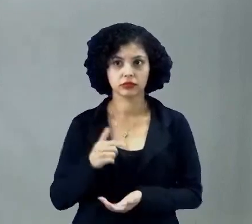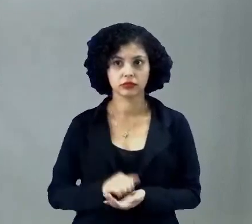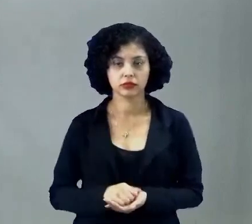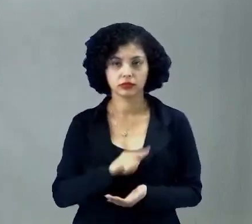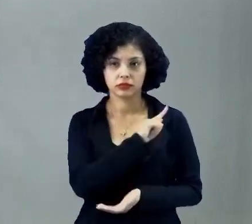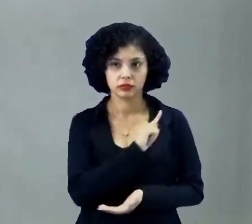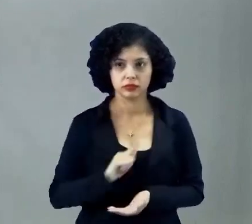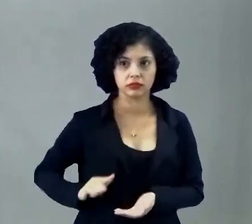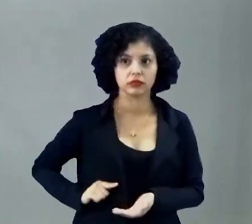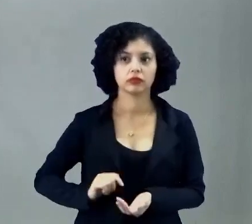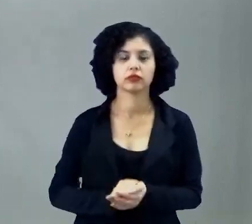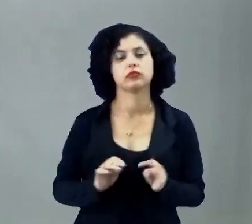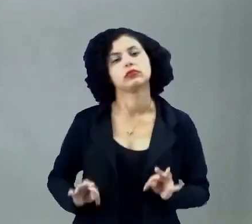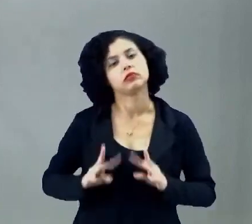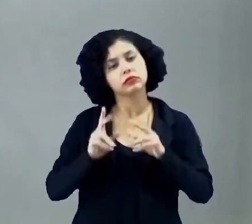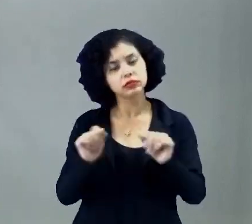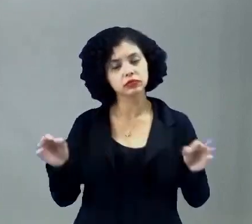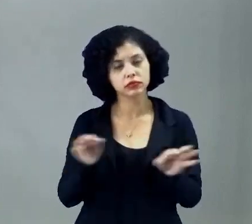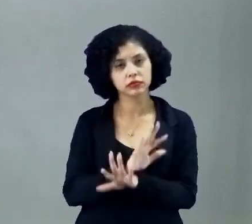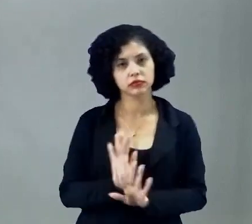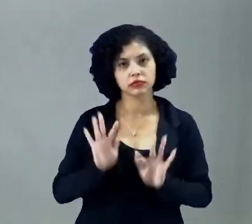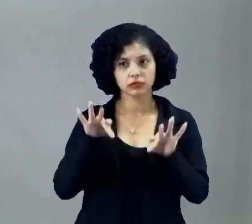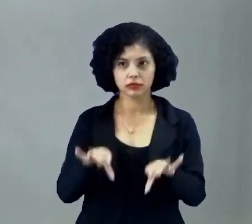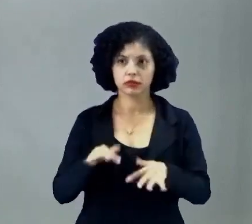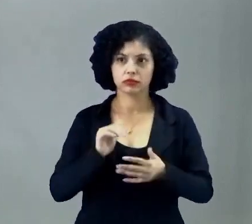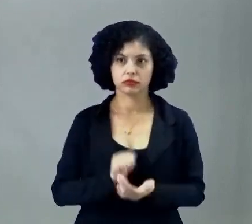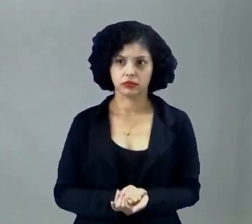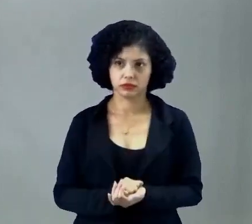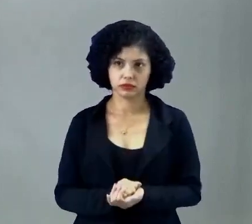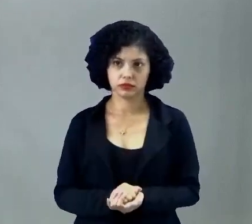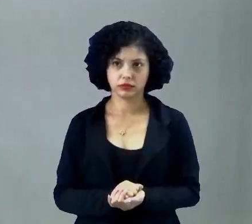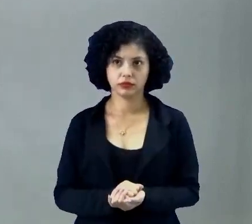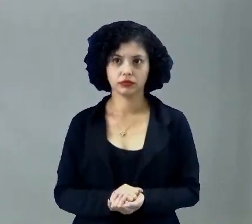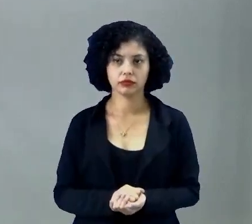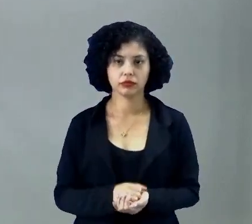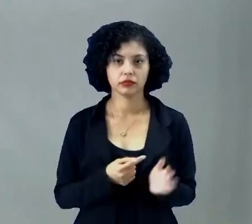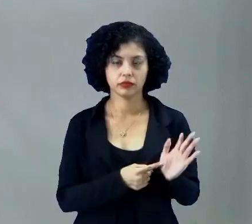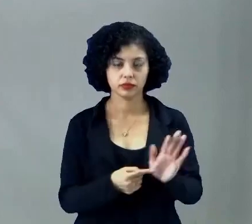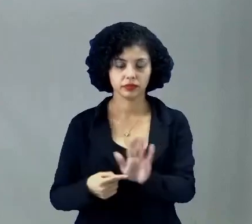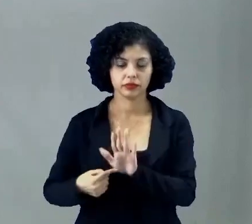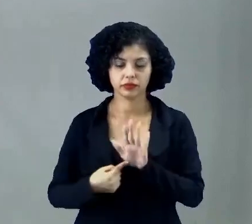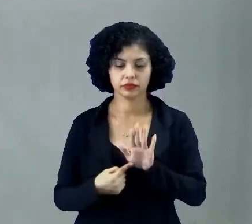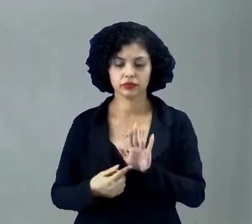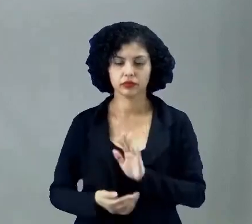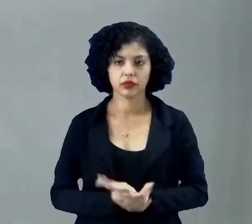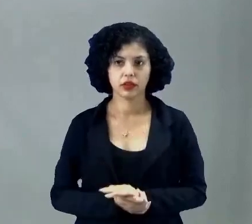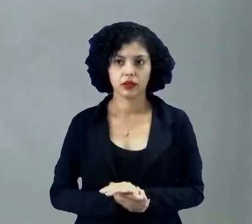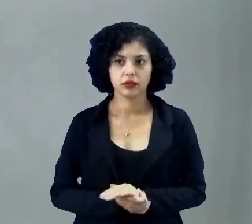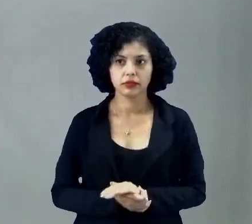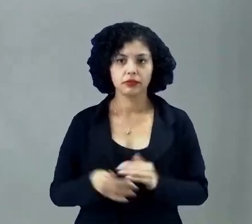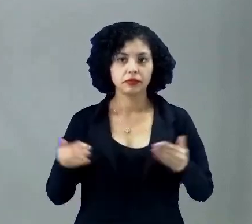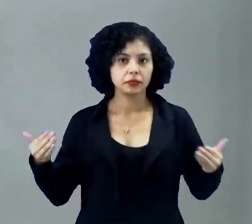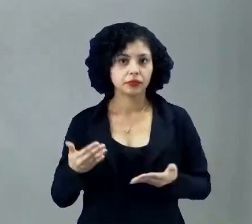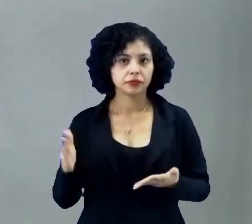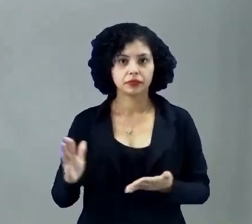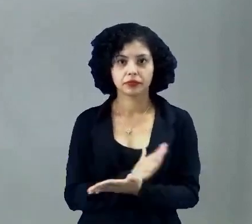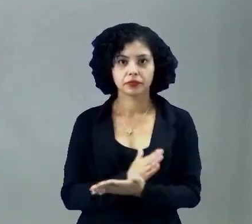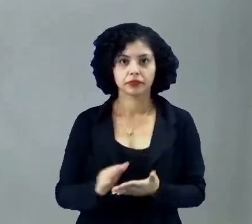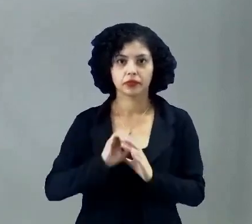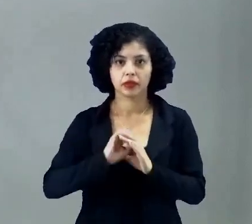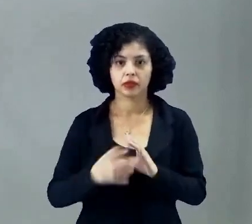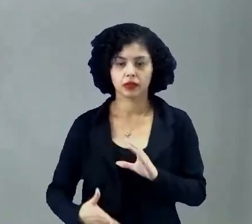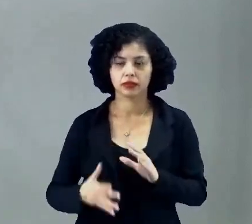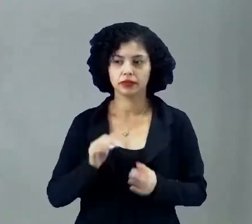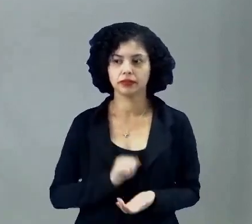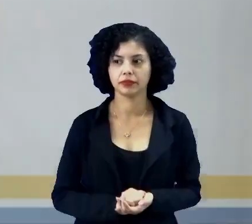sobre o governo, em que tudo isso acaba, digamos assim, sendo apresentada. Vamos agora a algumas